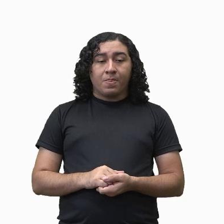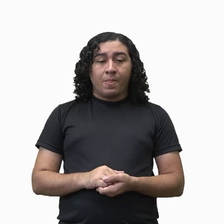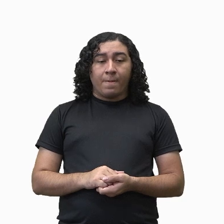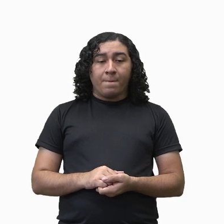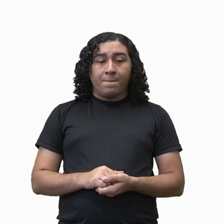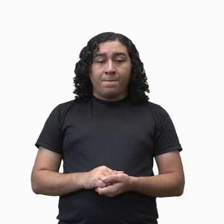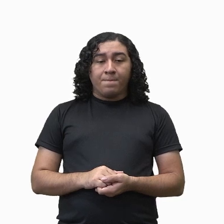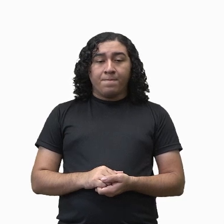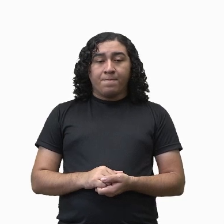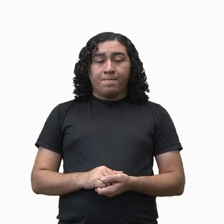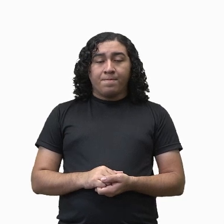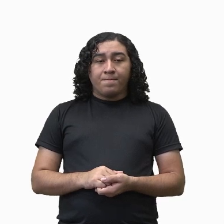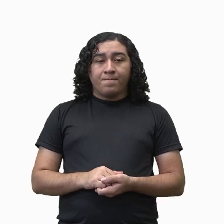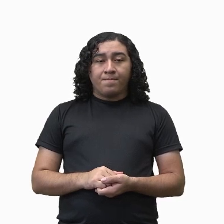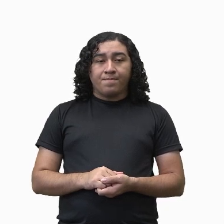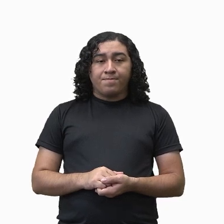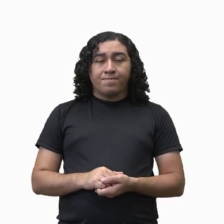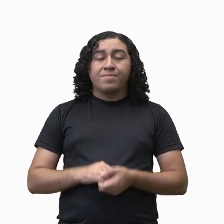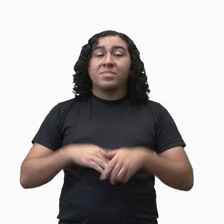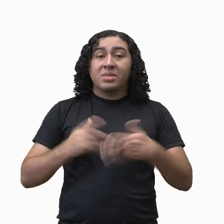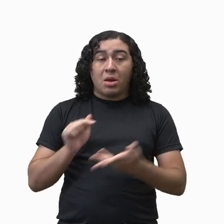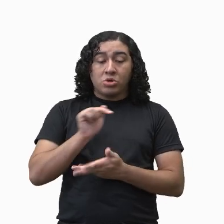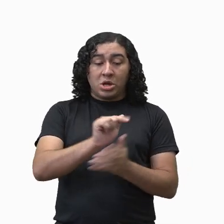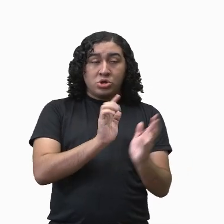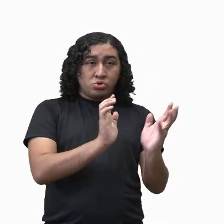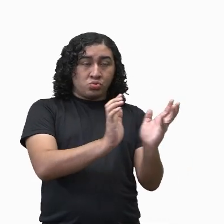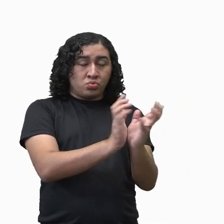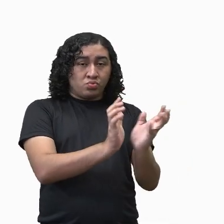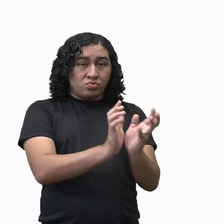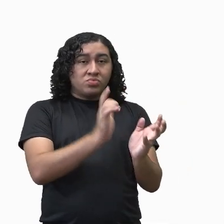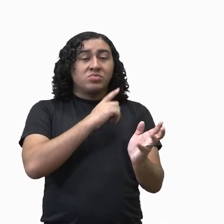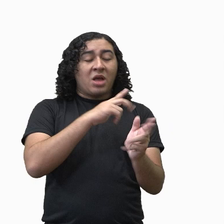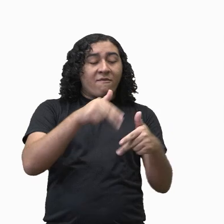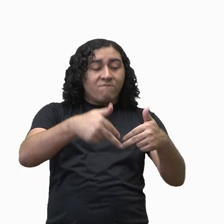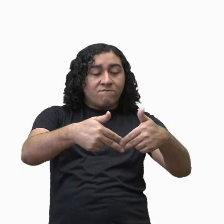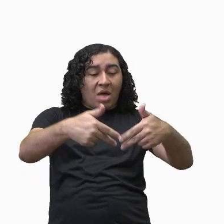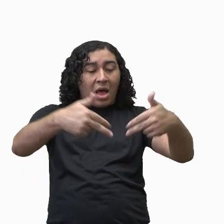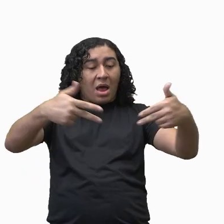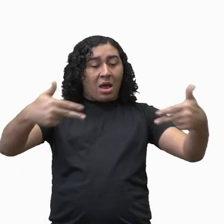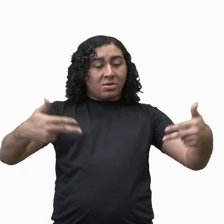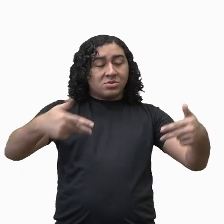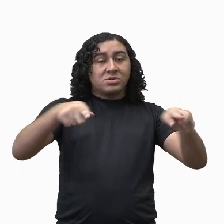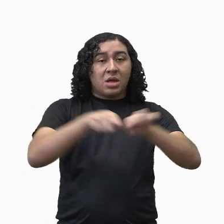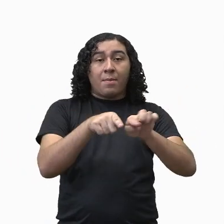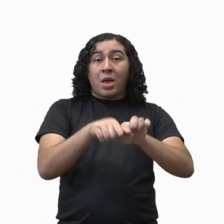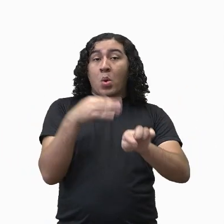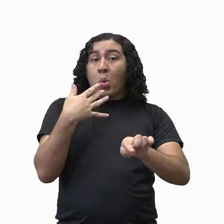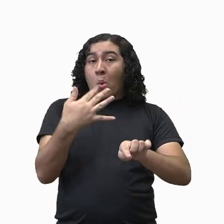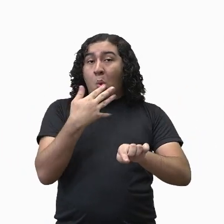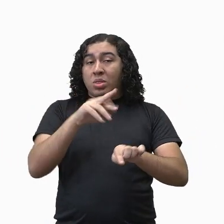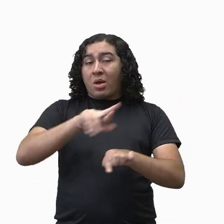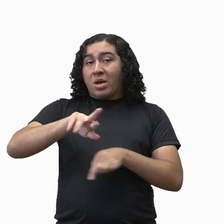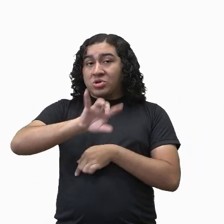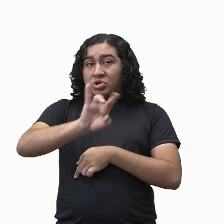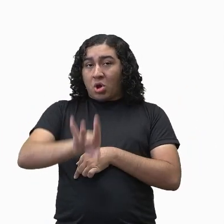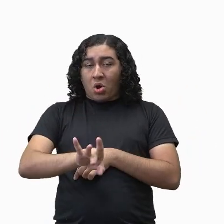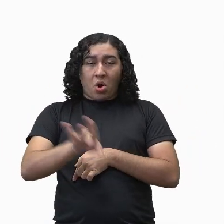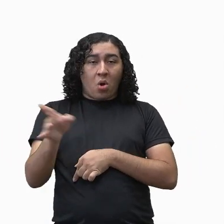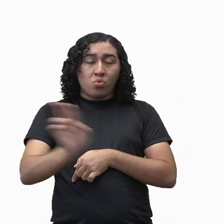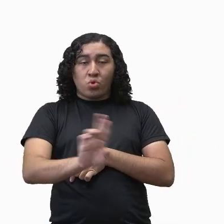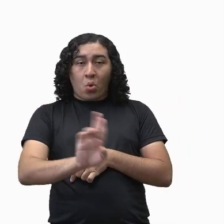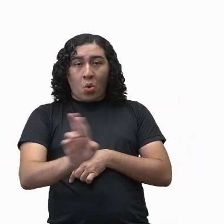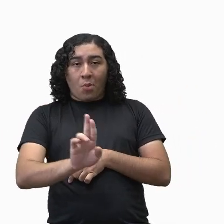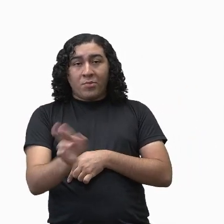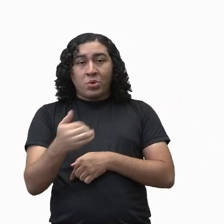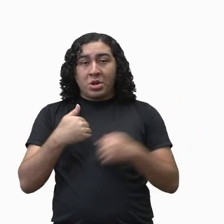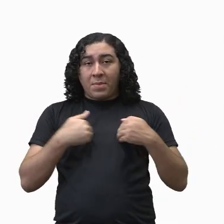vocês, desse grupo aí, o grupo dos anuras, a grande diversidade deles também em cores, não é só em espécie. E